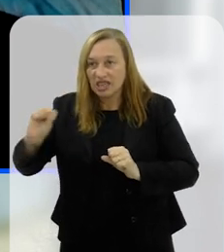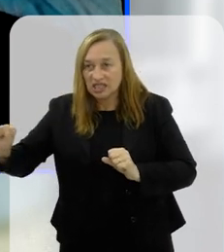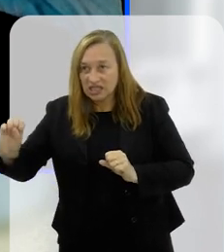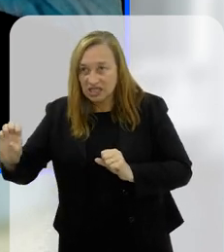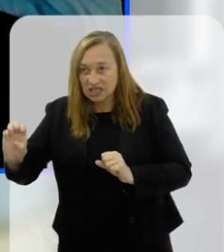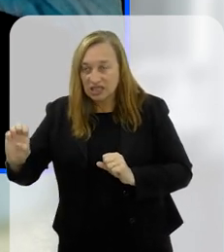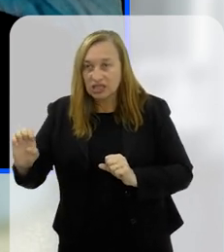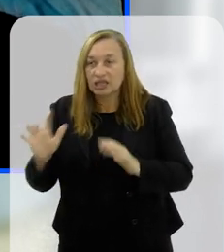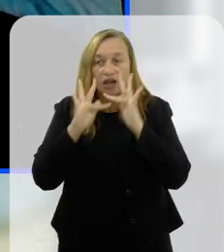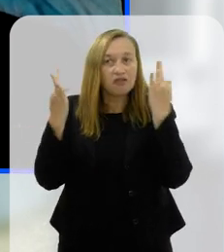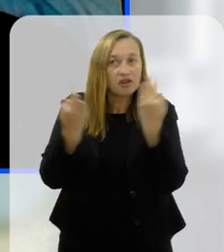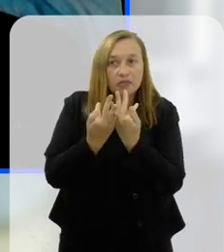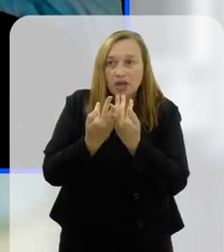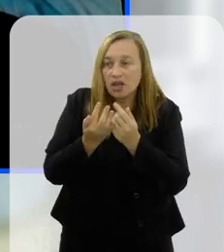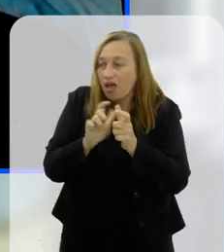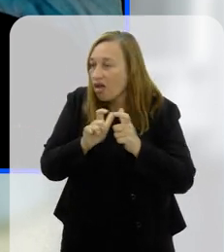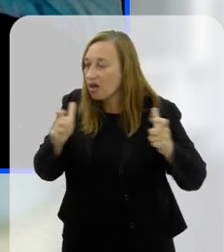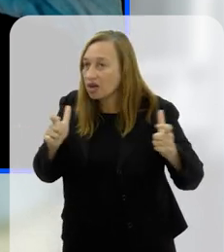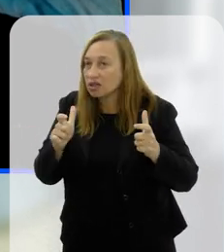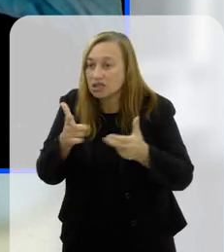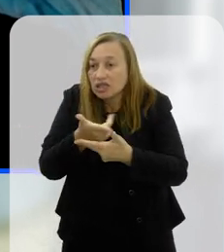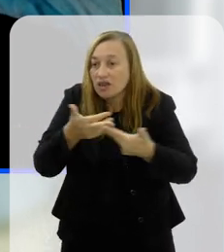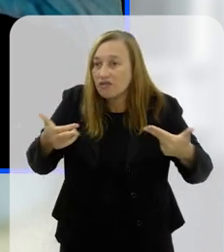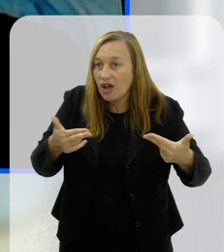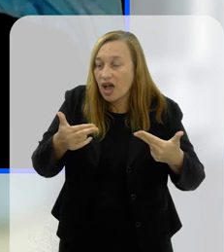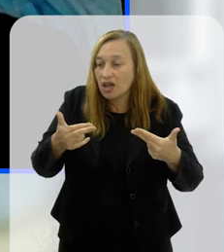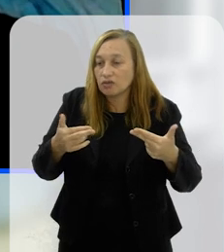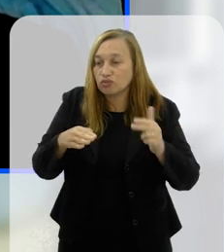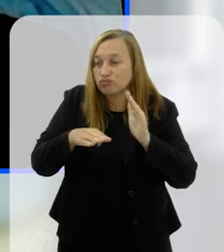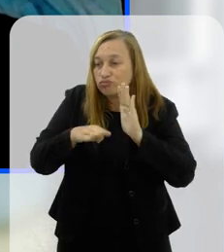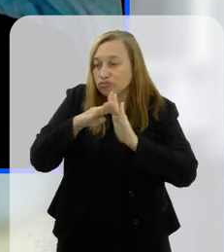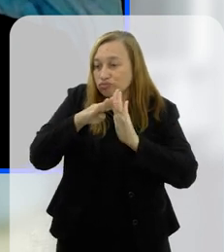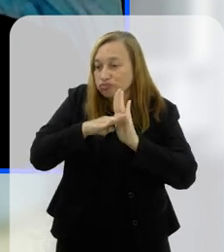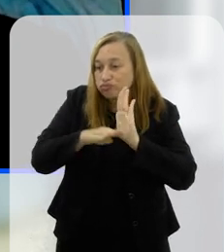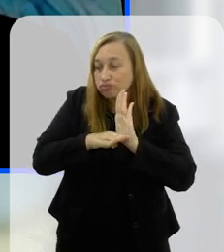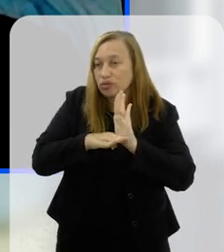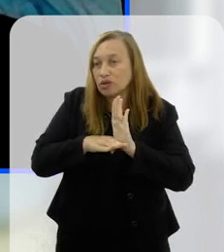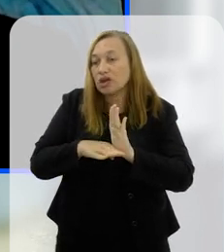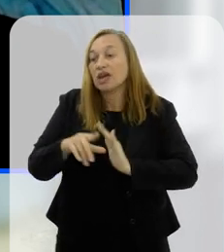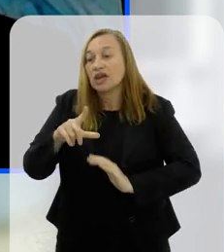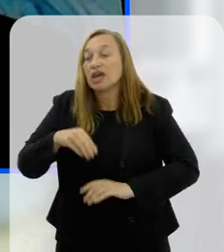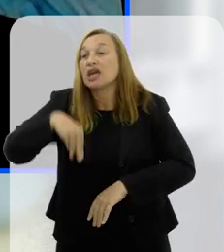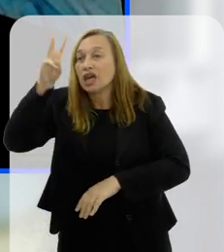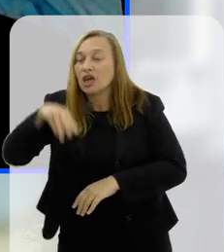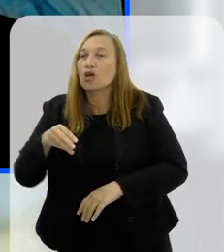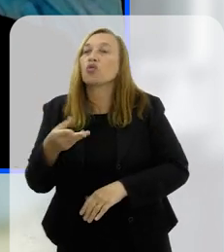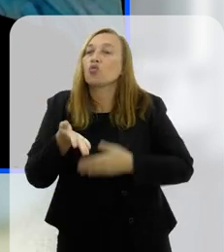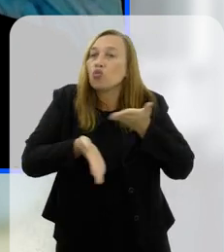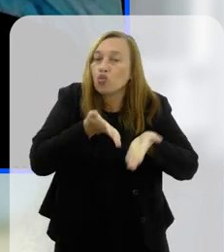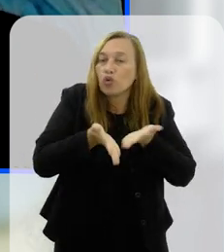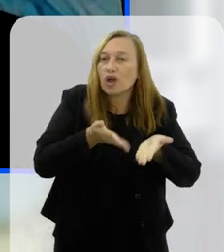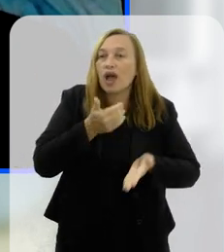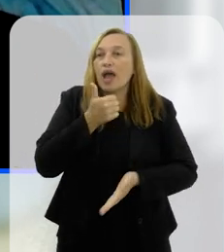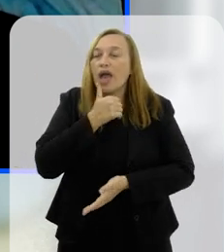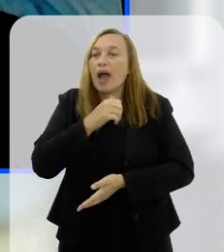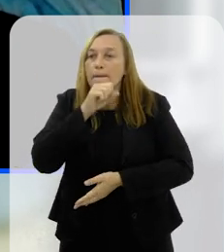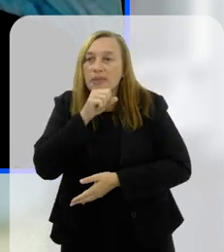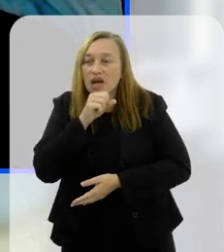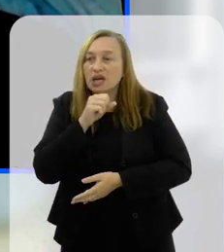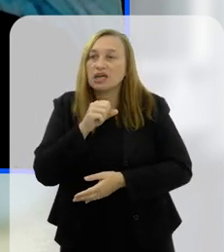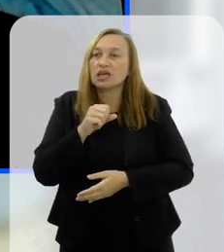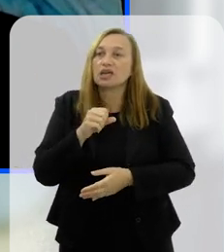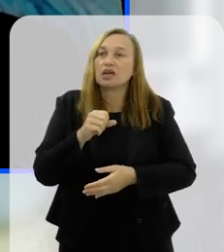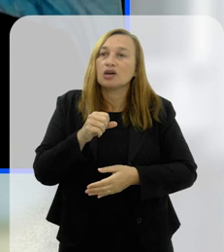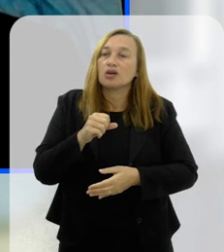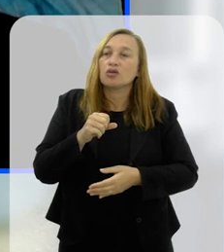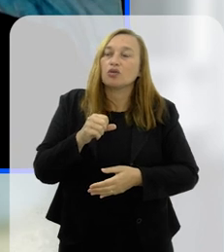você tem os vários níveis de est você já chega se quem tá cuidando do autista em casa é a mãe quando você